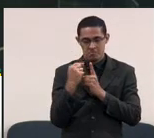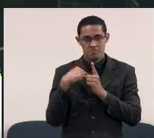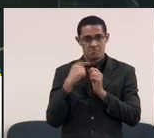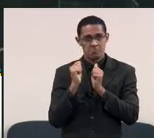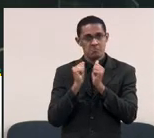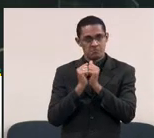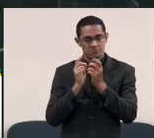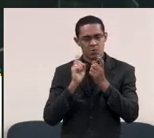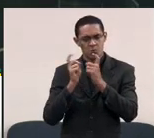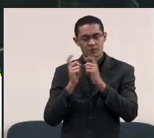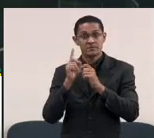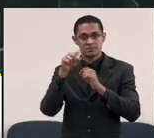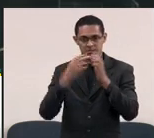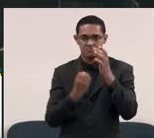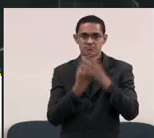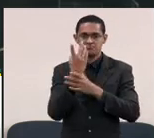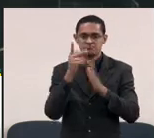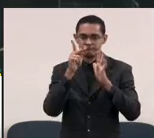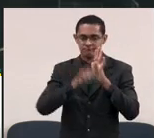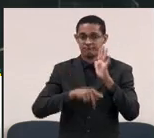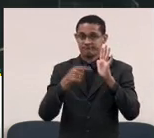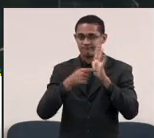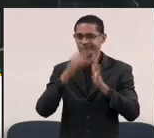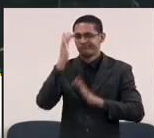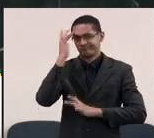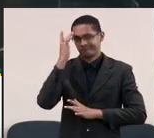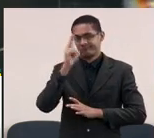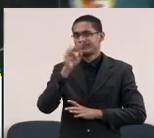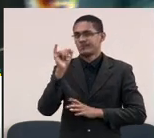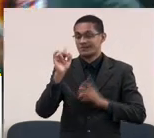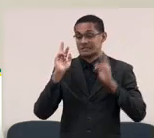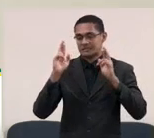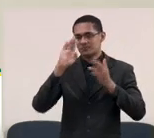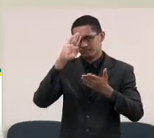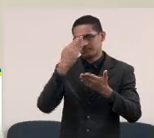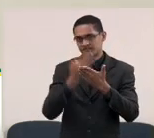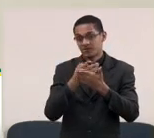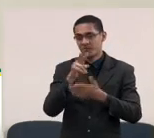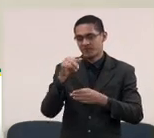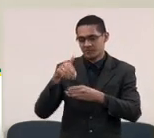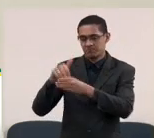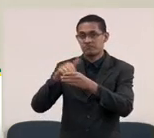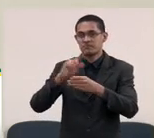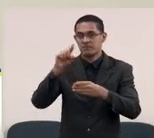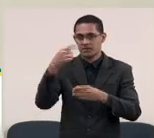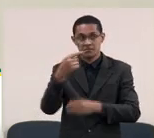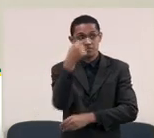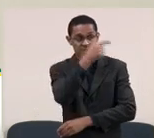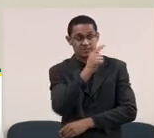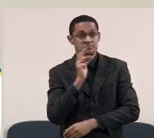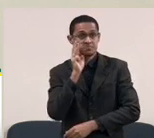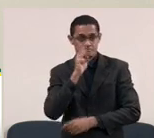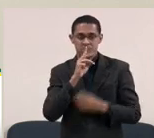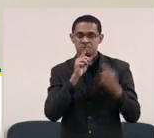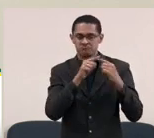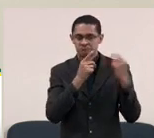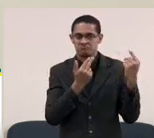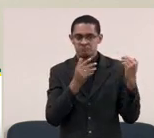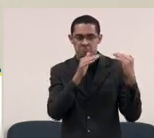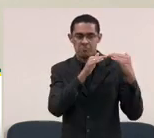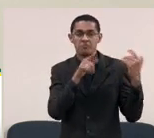um projeto, presidente, que eu acredito que, sendo aprovado nesta casa e com certeza sancionado pelo governador,